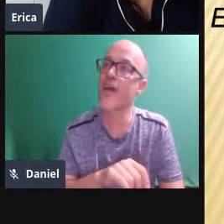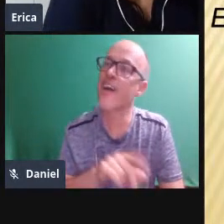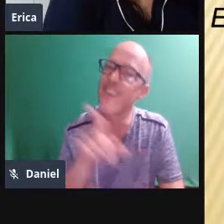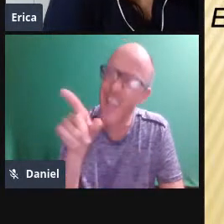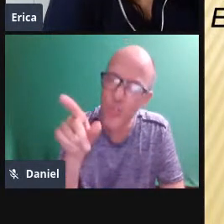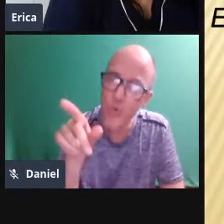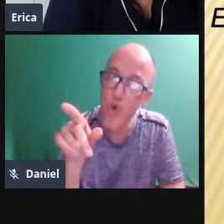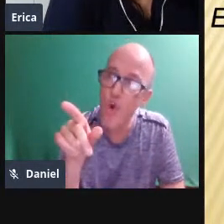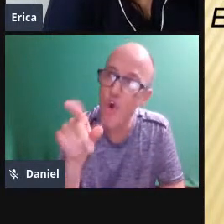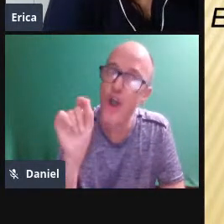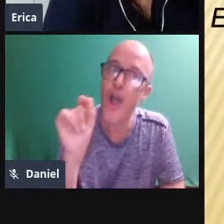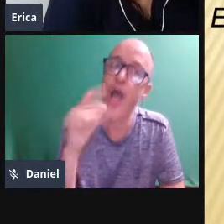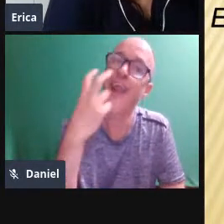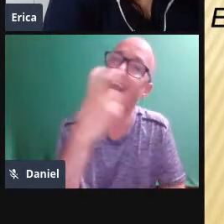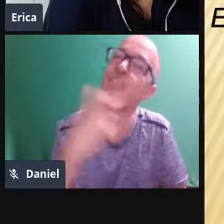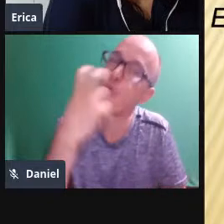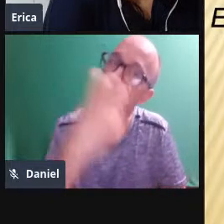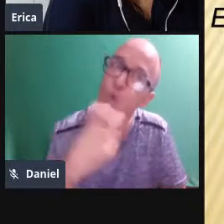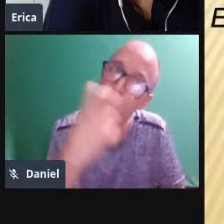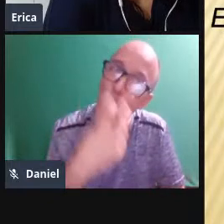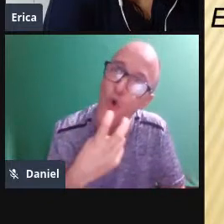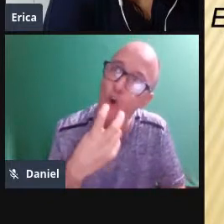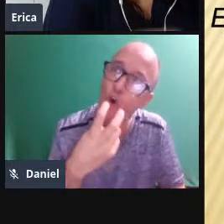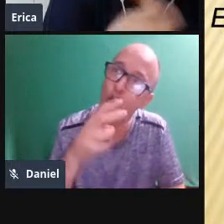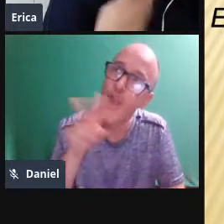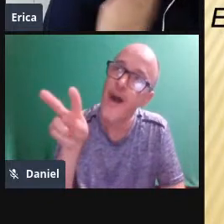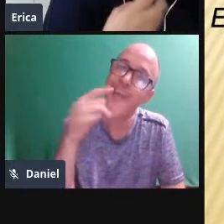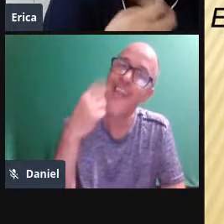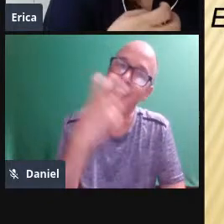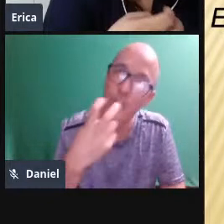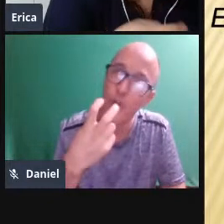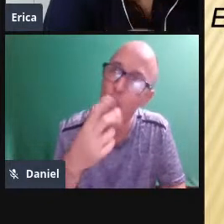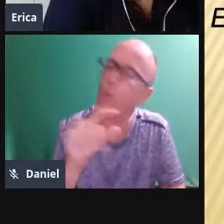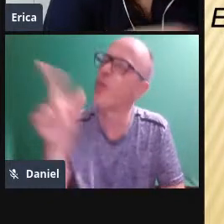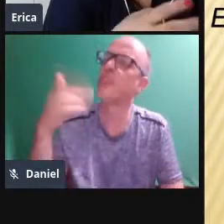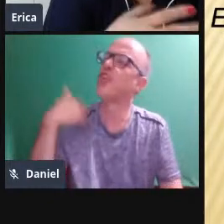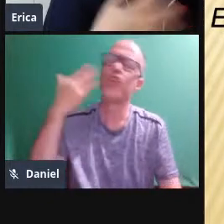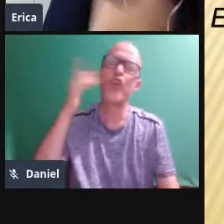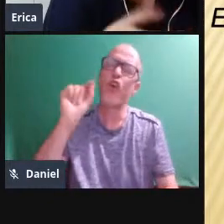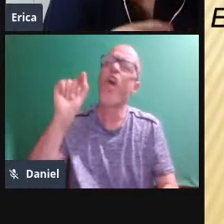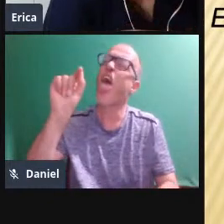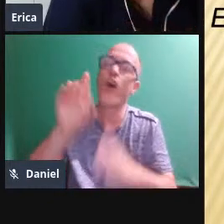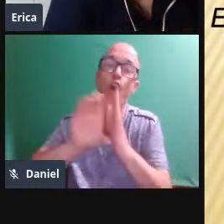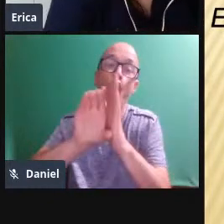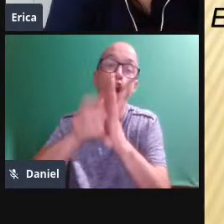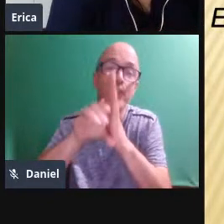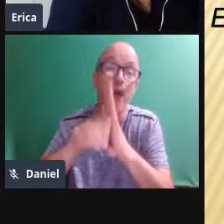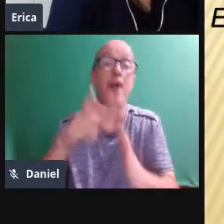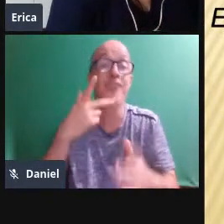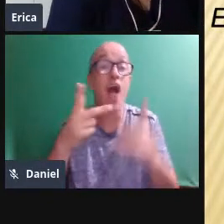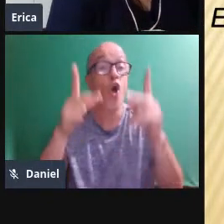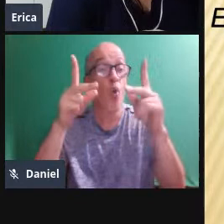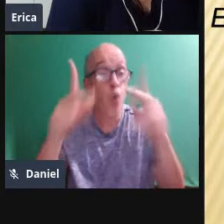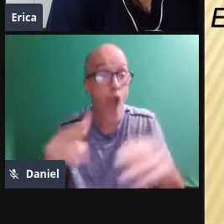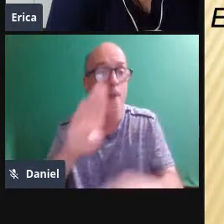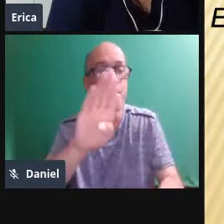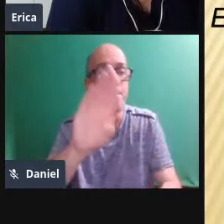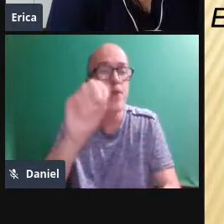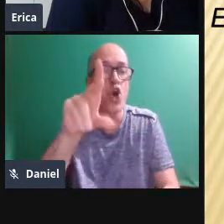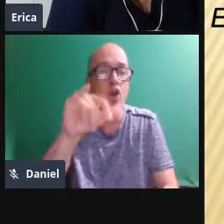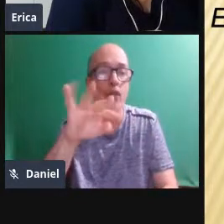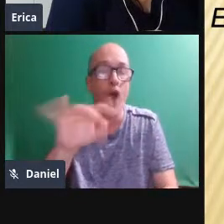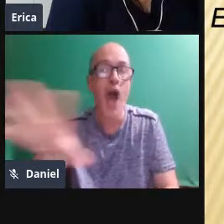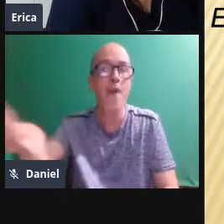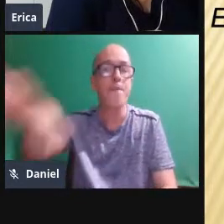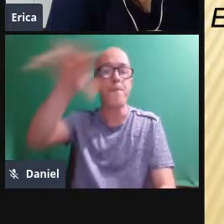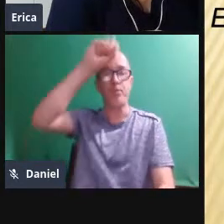palavra. Ai, que lindo! Lindo? Lindo. E aí eles vão tentar fazer a leitura labial e vão falar, o que que é lindo?